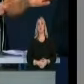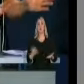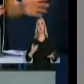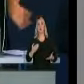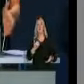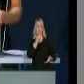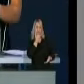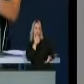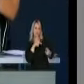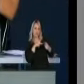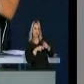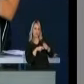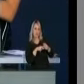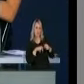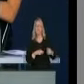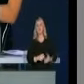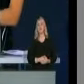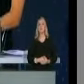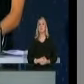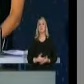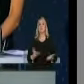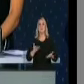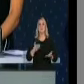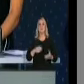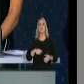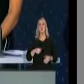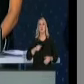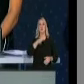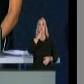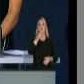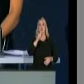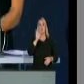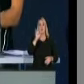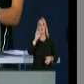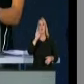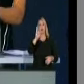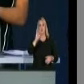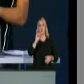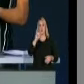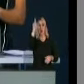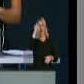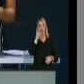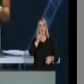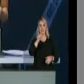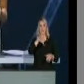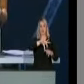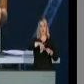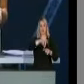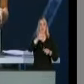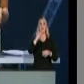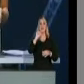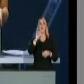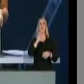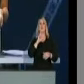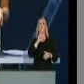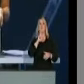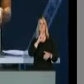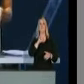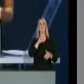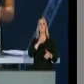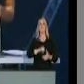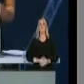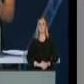por interromper essa rodada. Vamos para o jornalista Fábio Barreto, da Rede TV, e sortear o próximo candidato a quem ele fará a